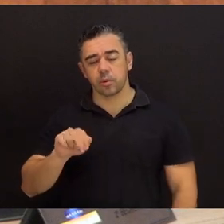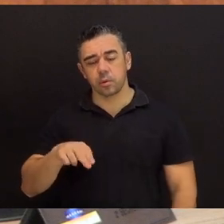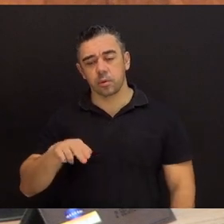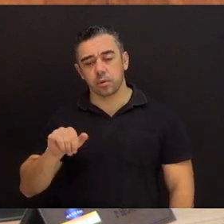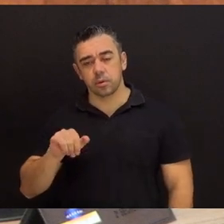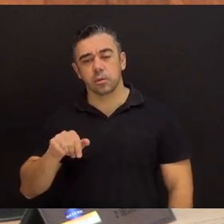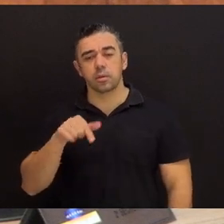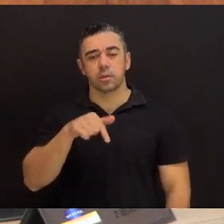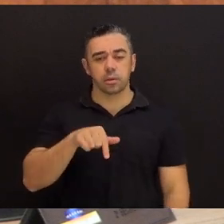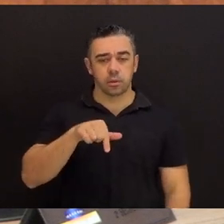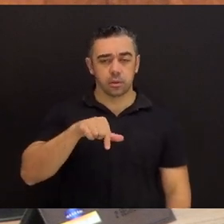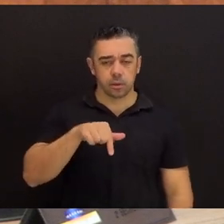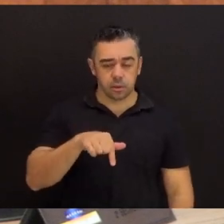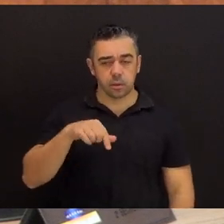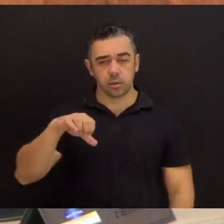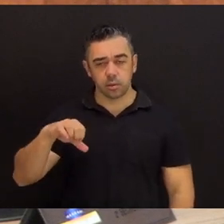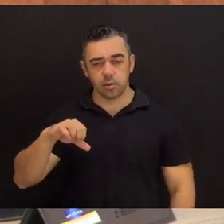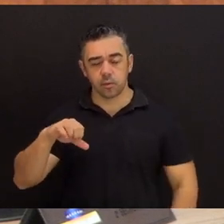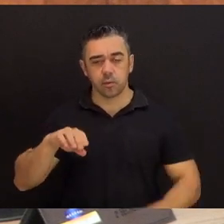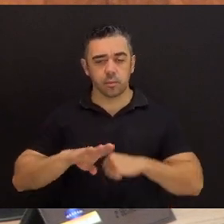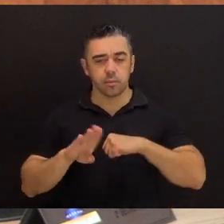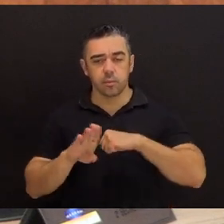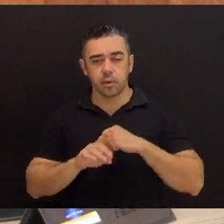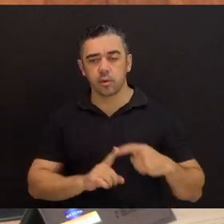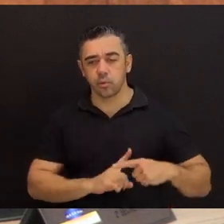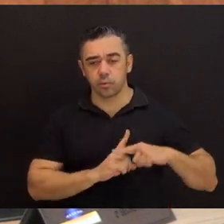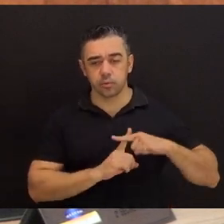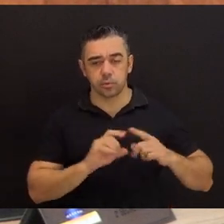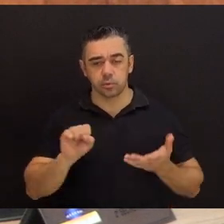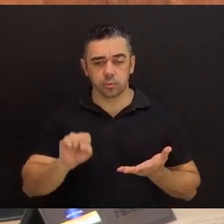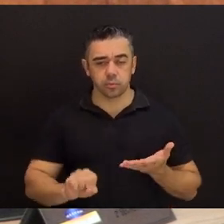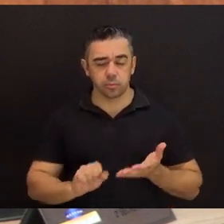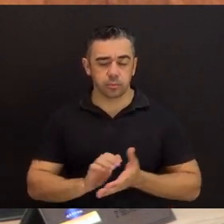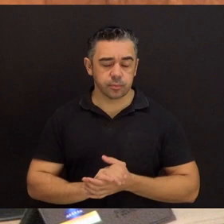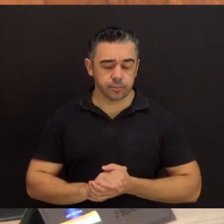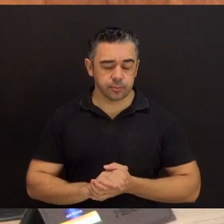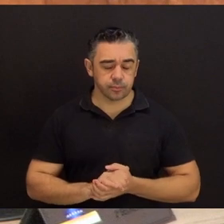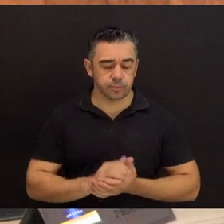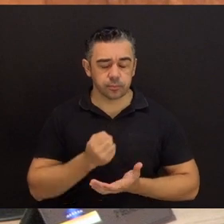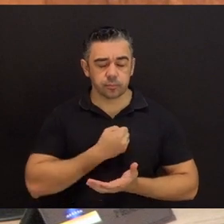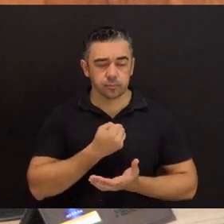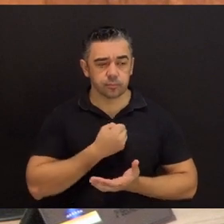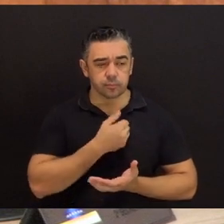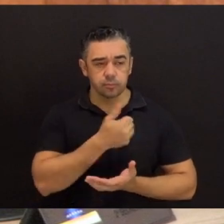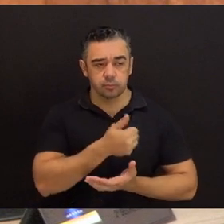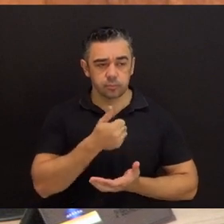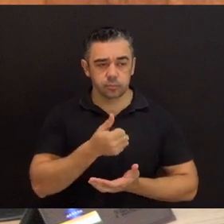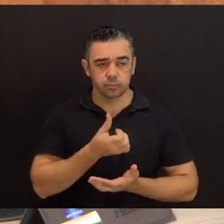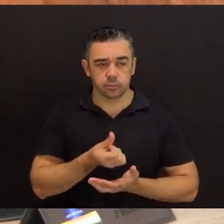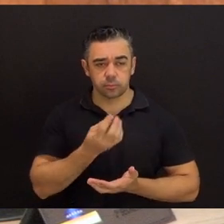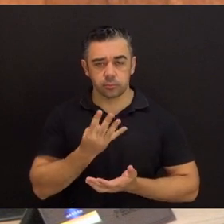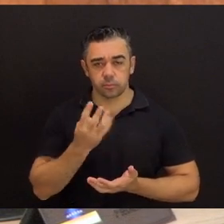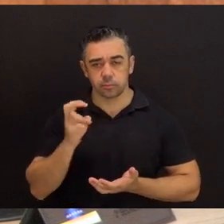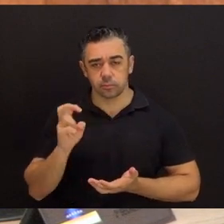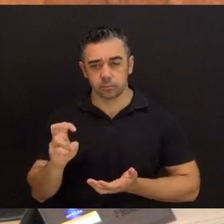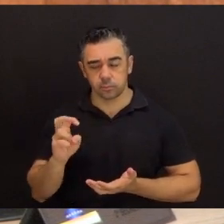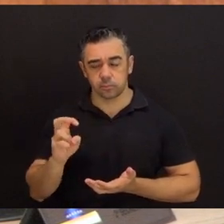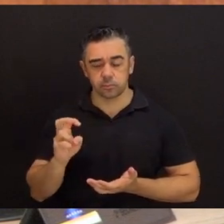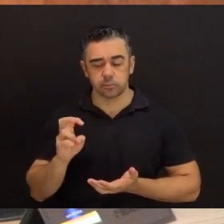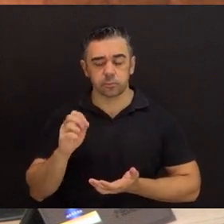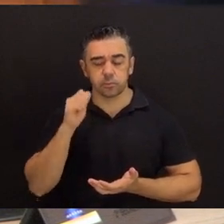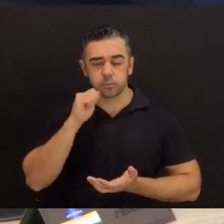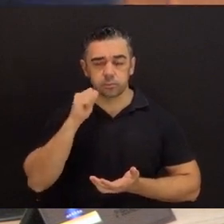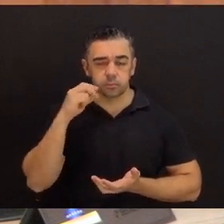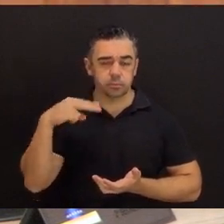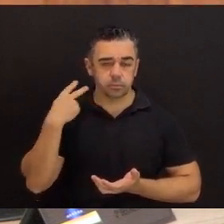no bairro Jardim Cruzeiro do Sul indicação de número 11 645 da vereadora